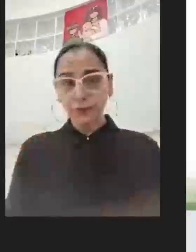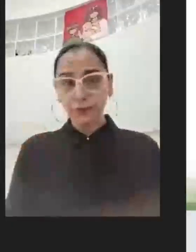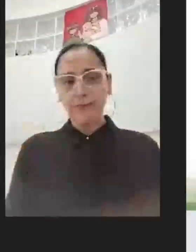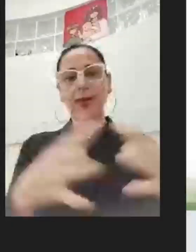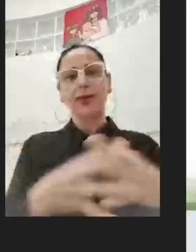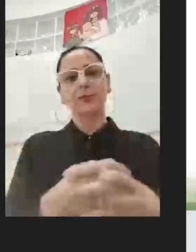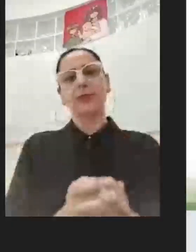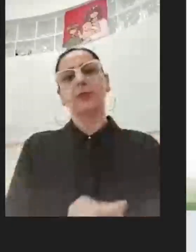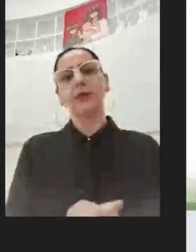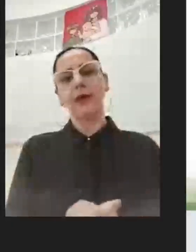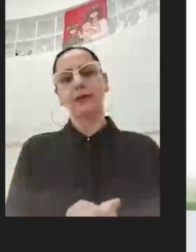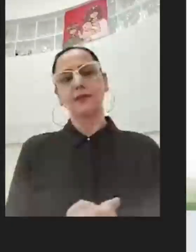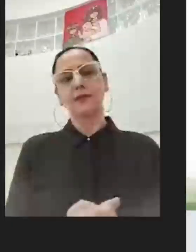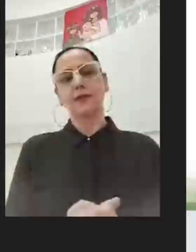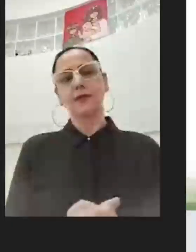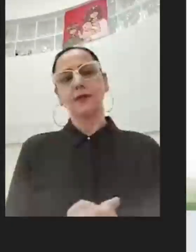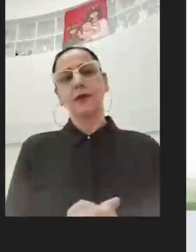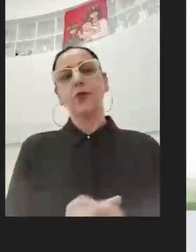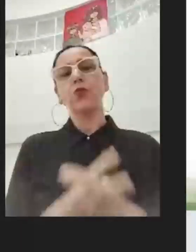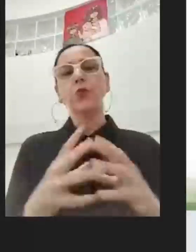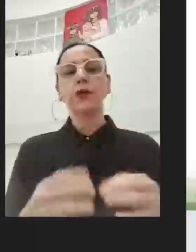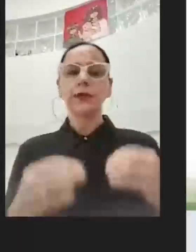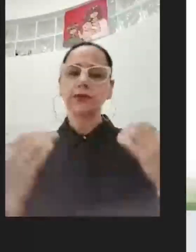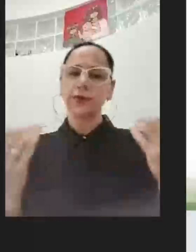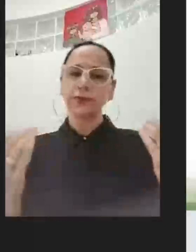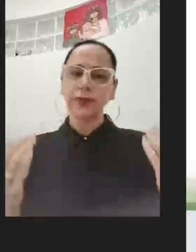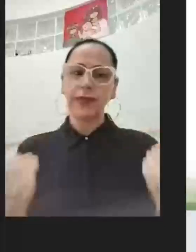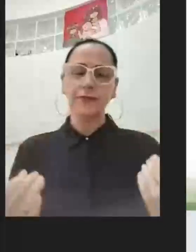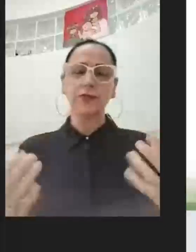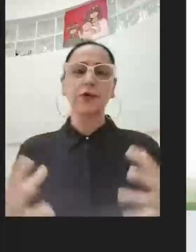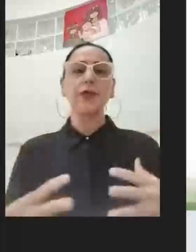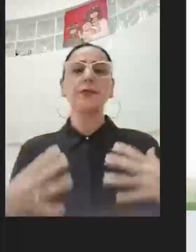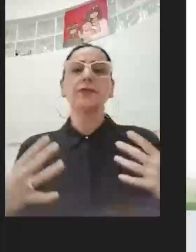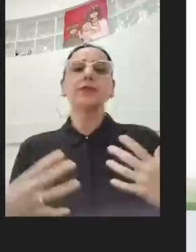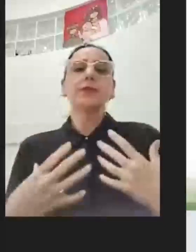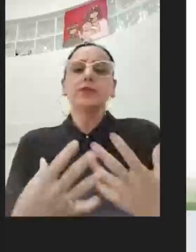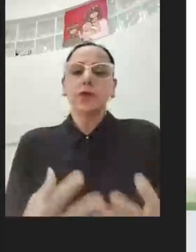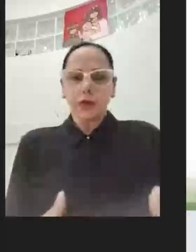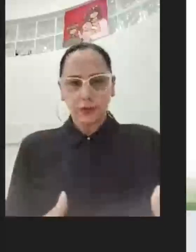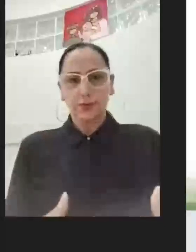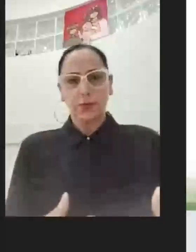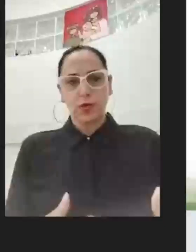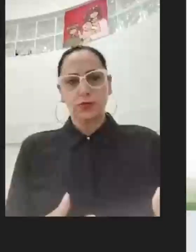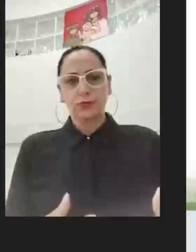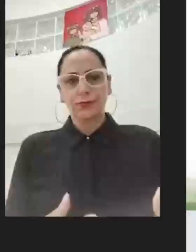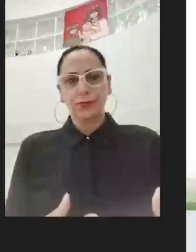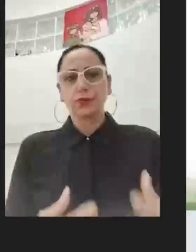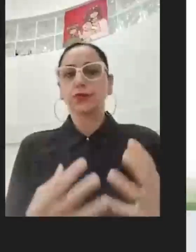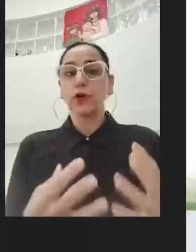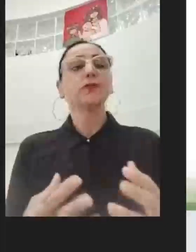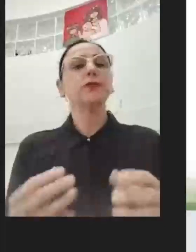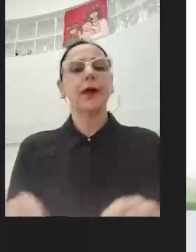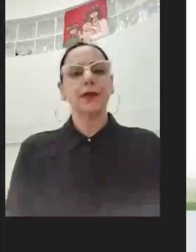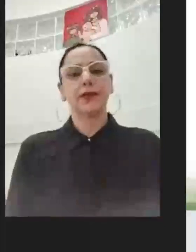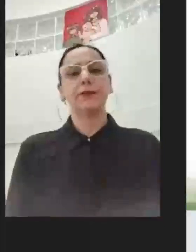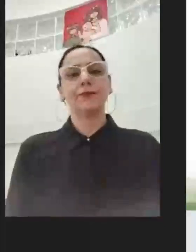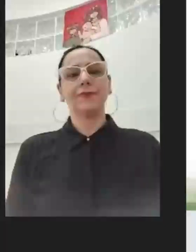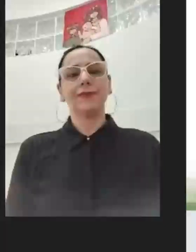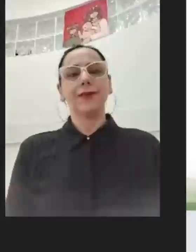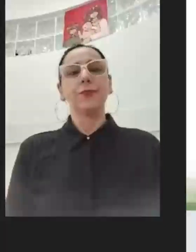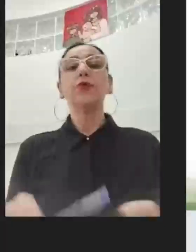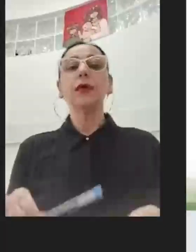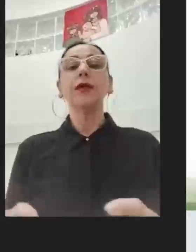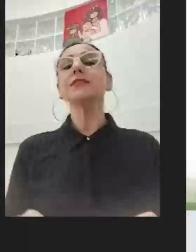Né? Vendo, hoje é tudo aberto na internet. O quanto ela está vulnerável, o quanto ela precisa do nosso apoio, do